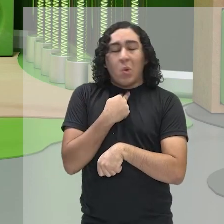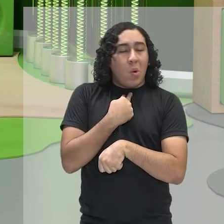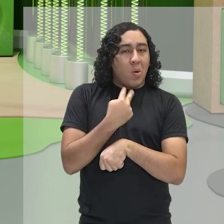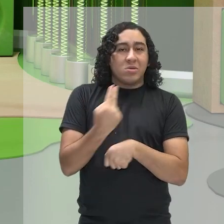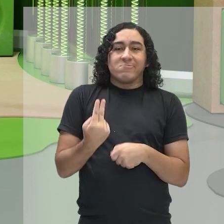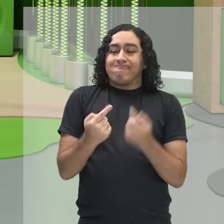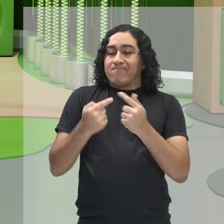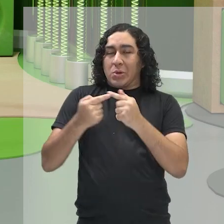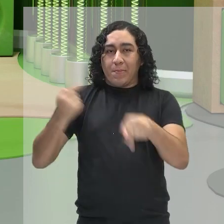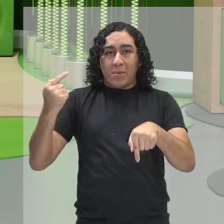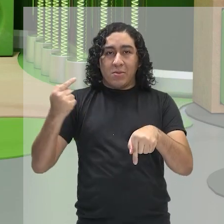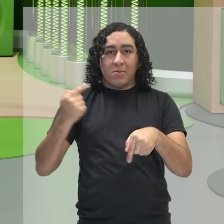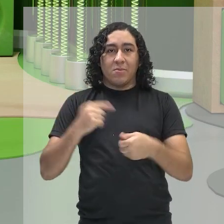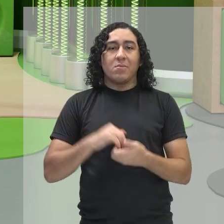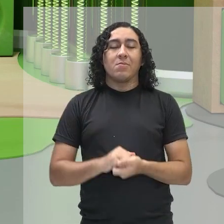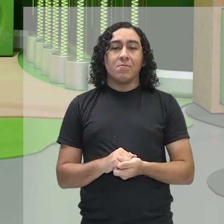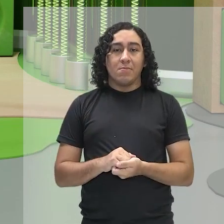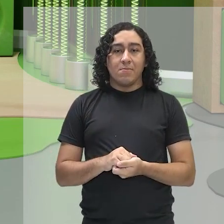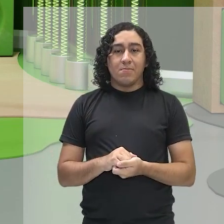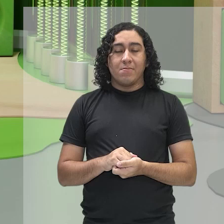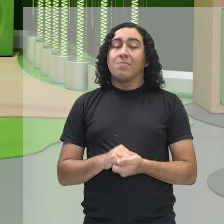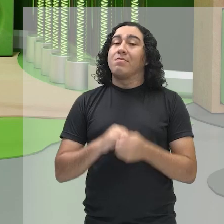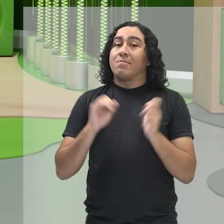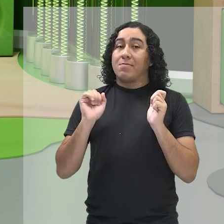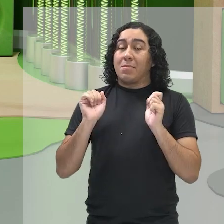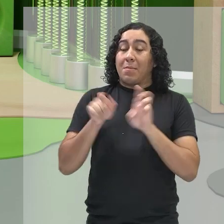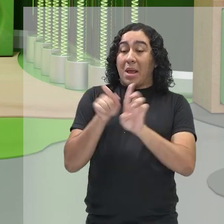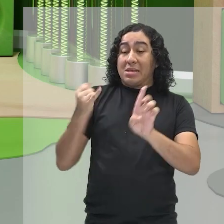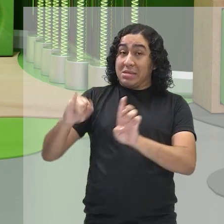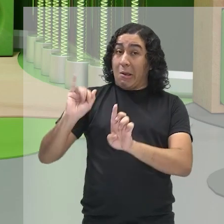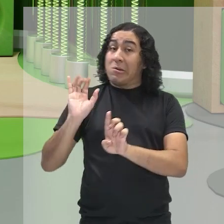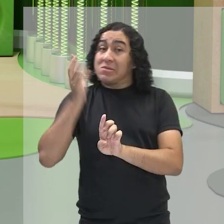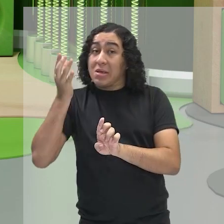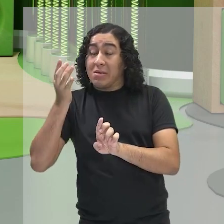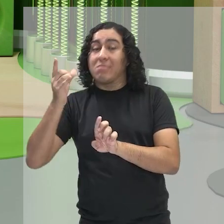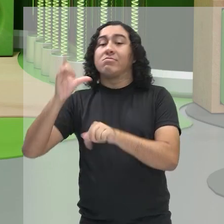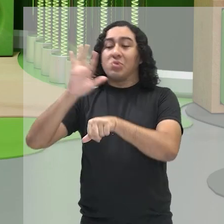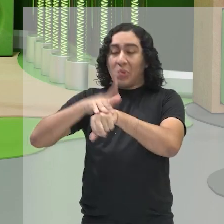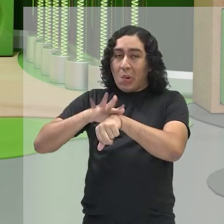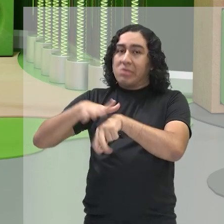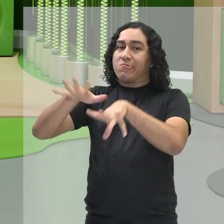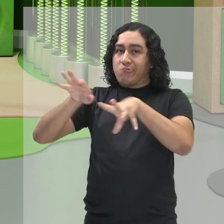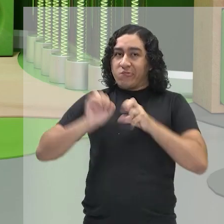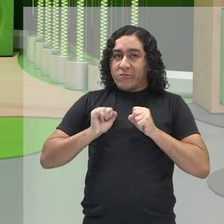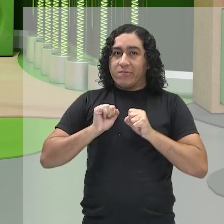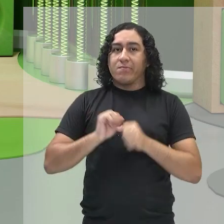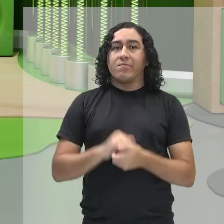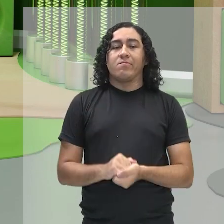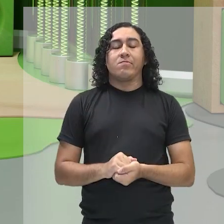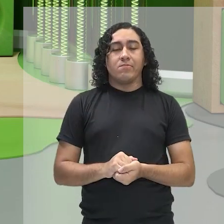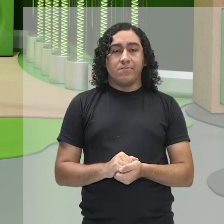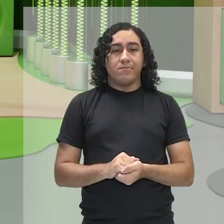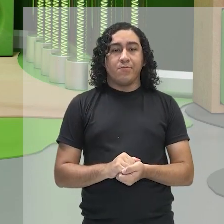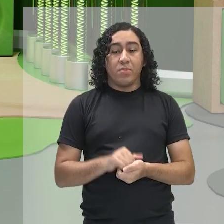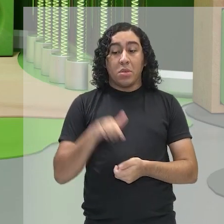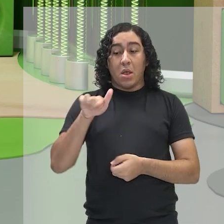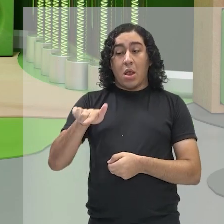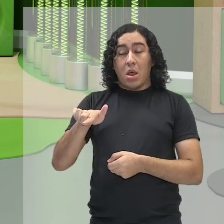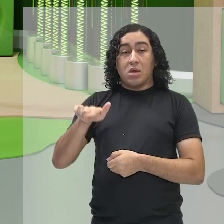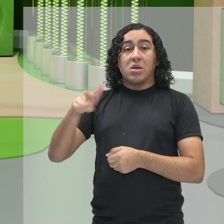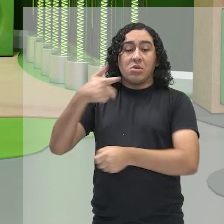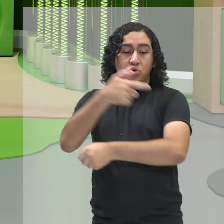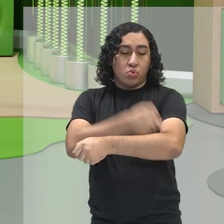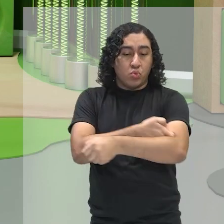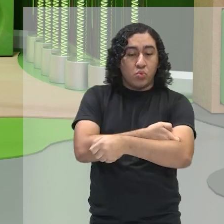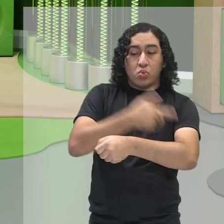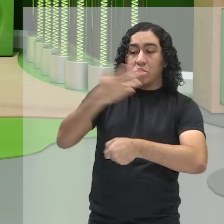nenhuma, né? Pode acontecer também essa transmissão aí da hepatite, né? Então, através desses compartilhamento